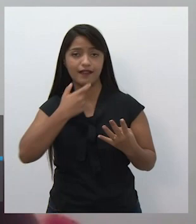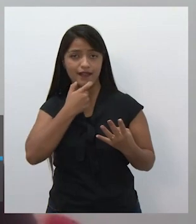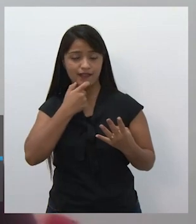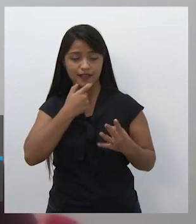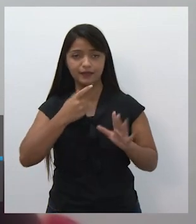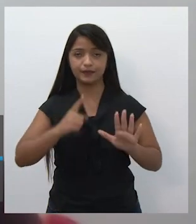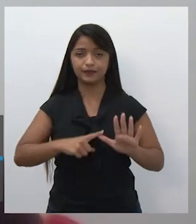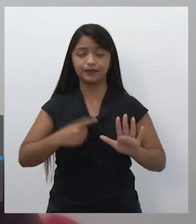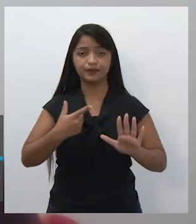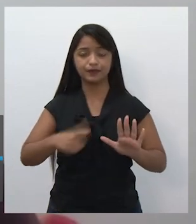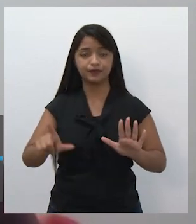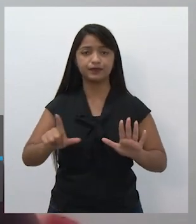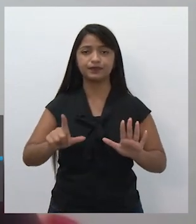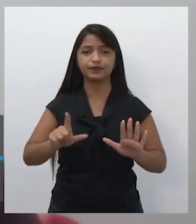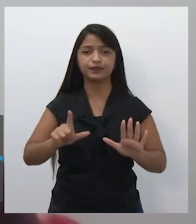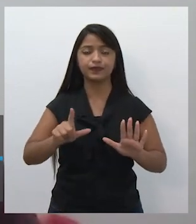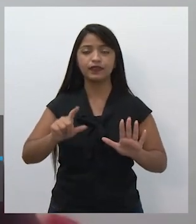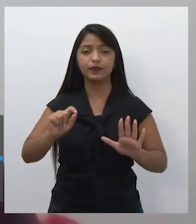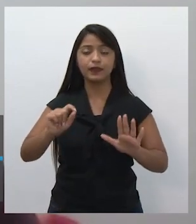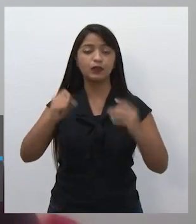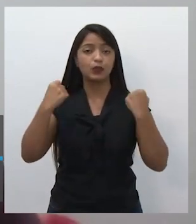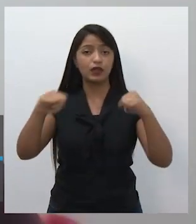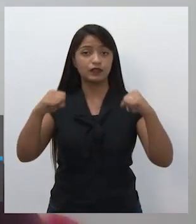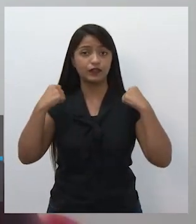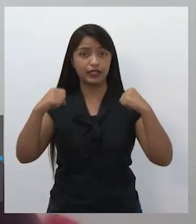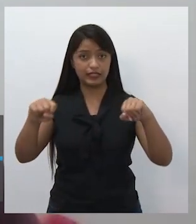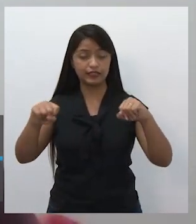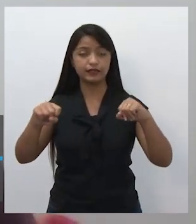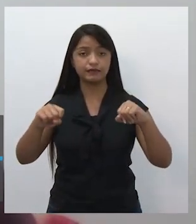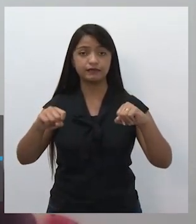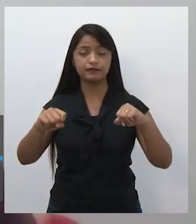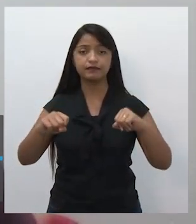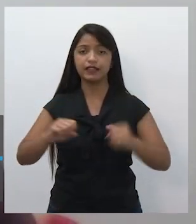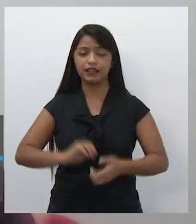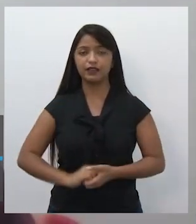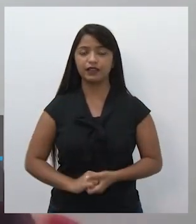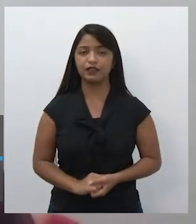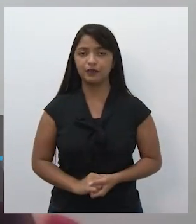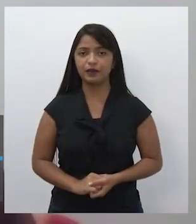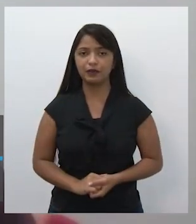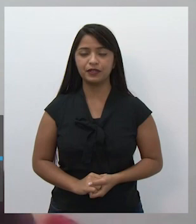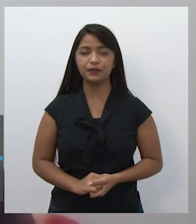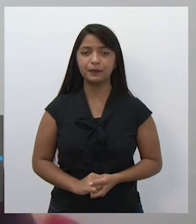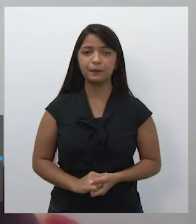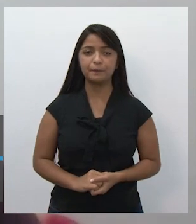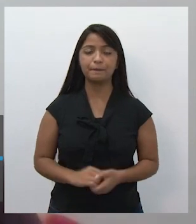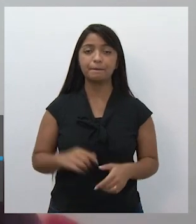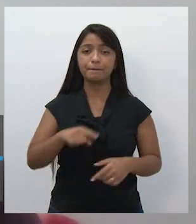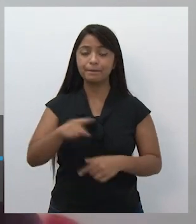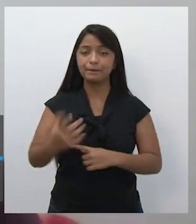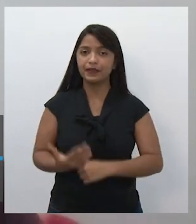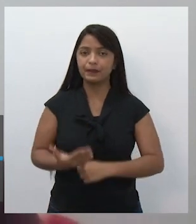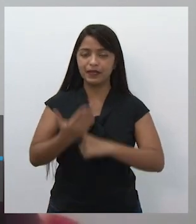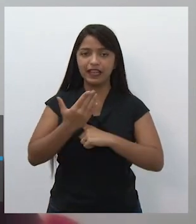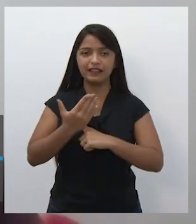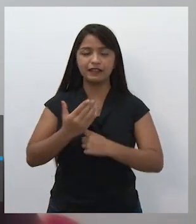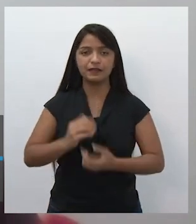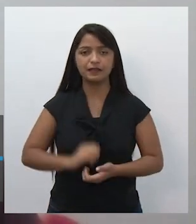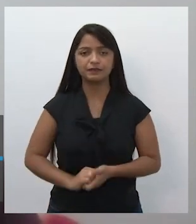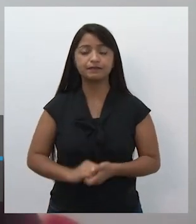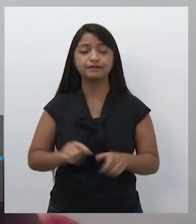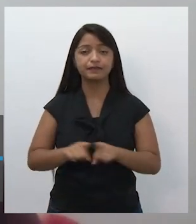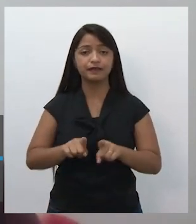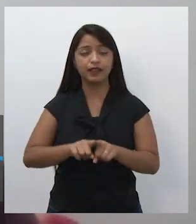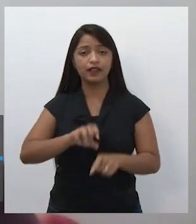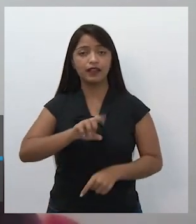Luiz Fernando, de educação física, né, que trabalharam efetivamente para essa construção, o Eduardo Kebb, que é de